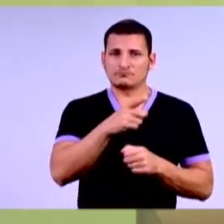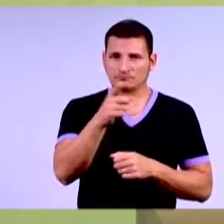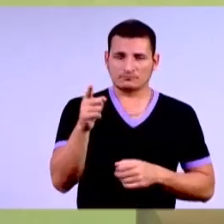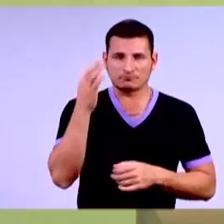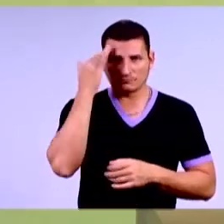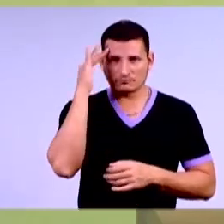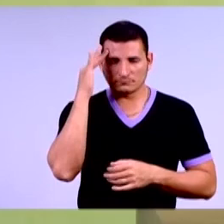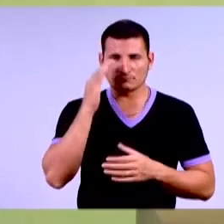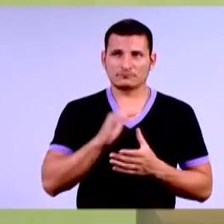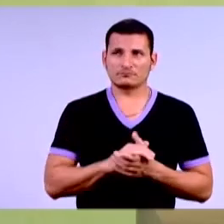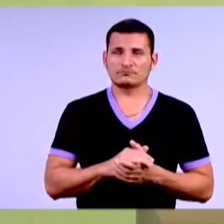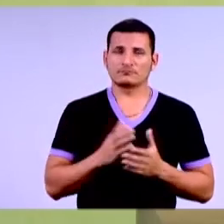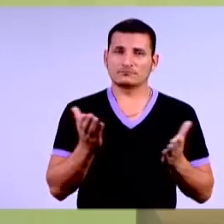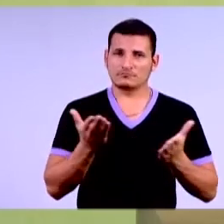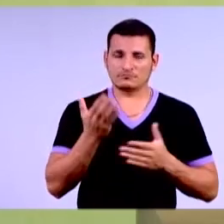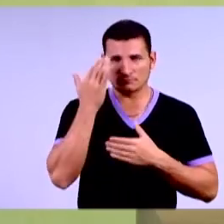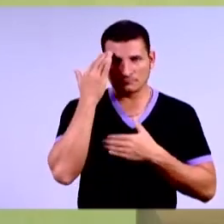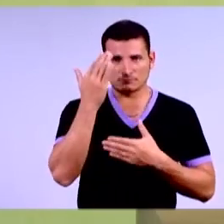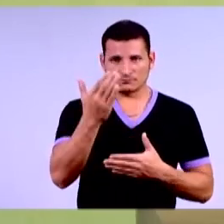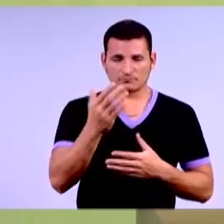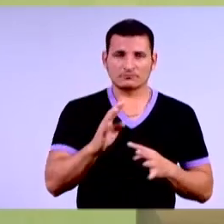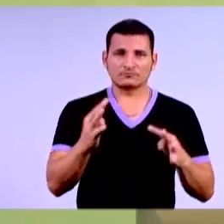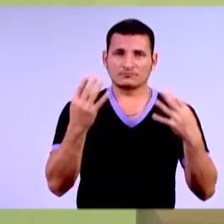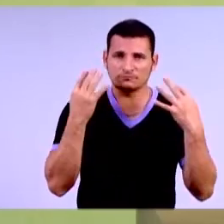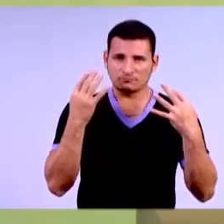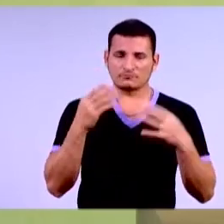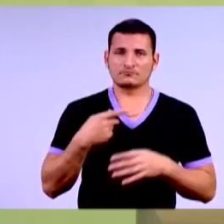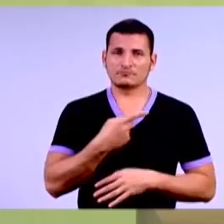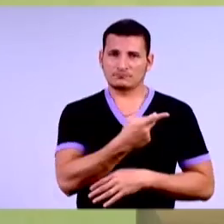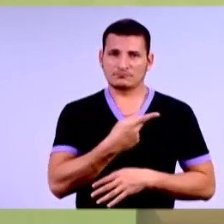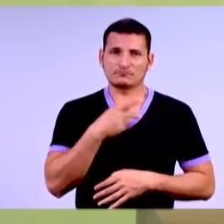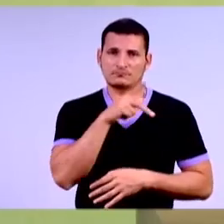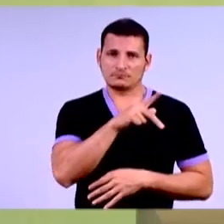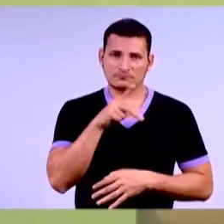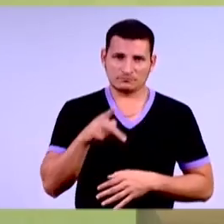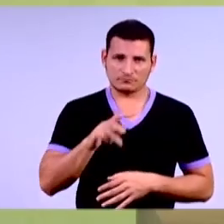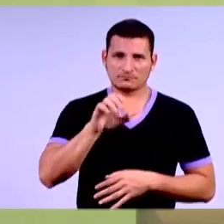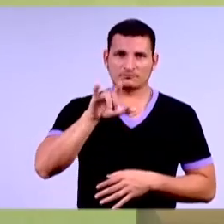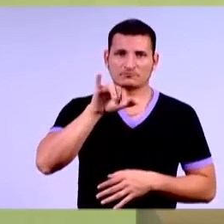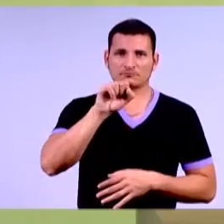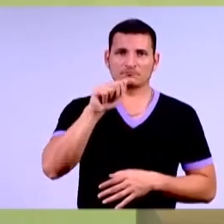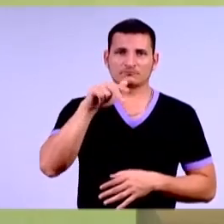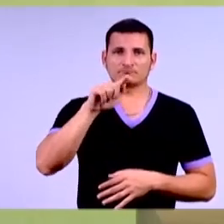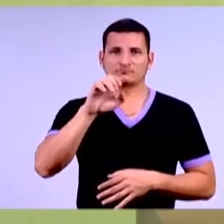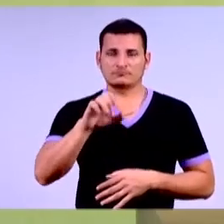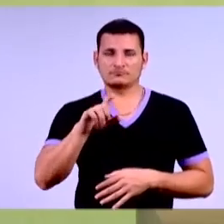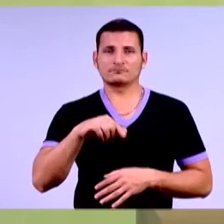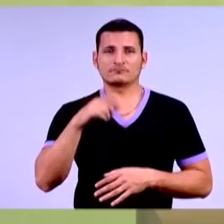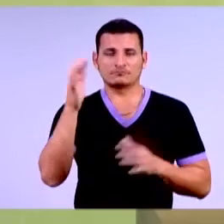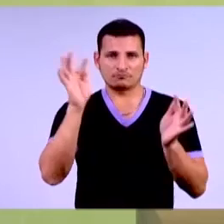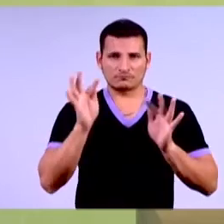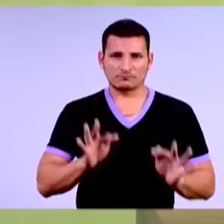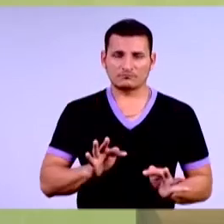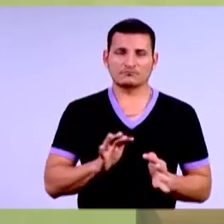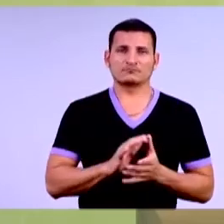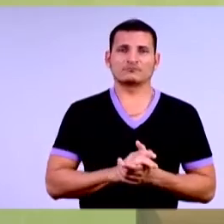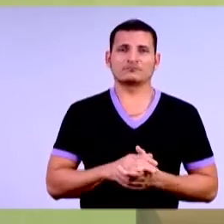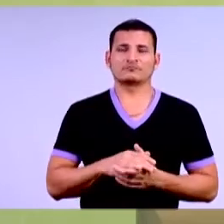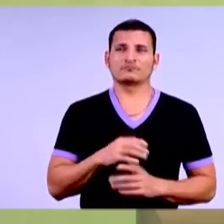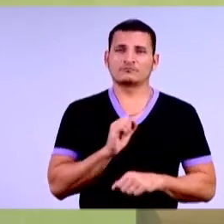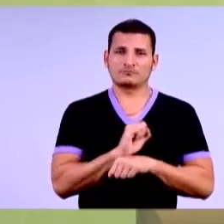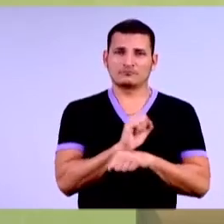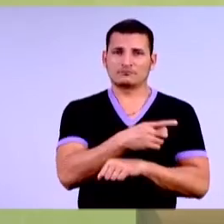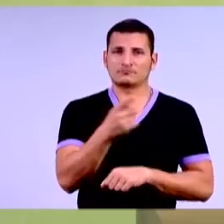ficamos aqui o nosso agradecimento pela atenção ea professora elisângela são felizes com o resultado e esperamos que vocês têm uma